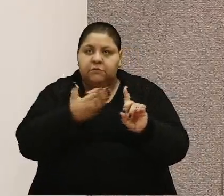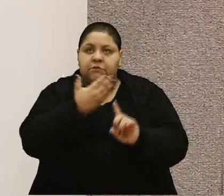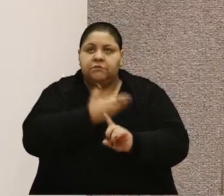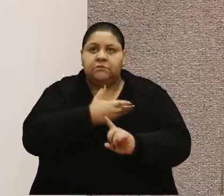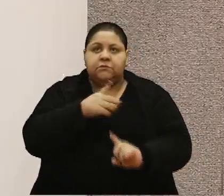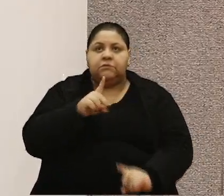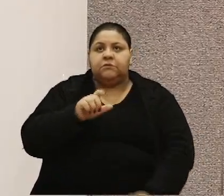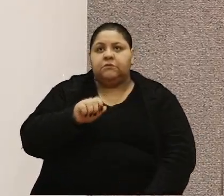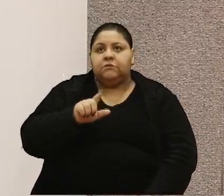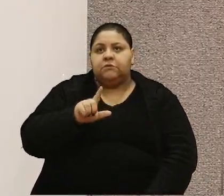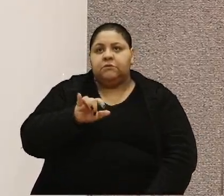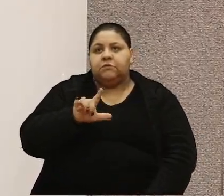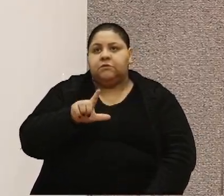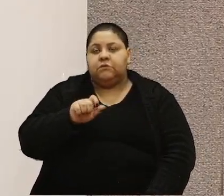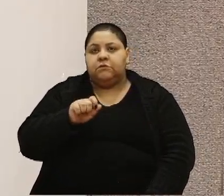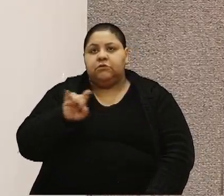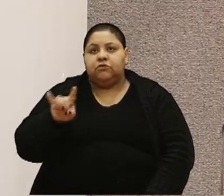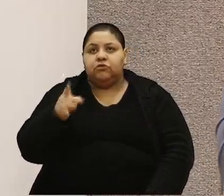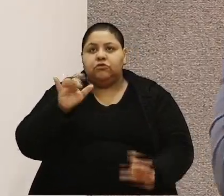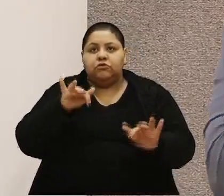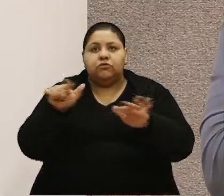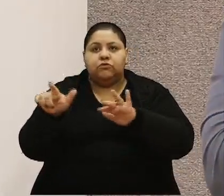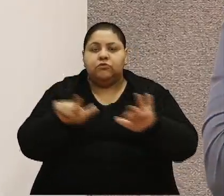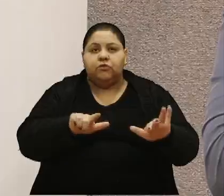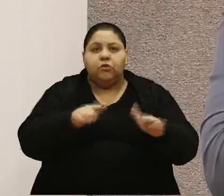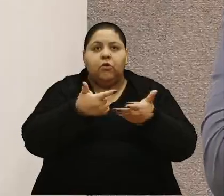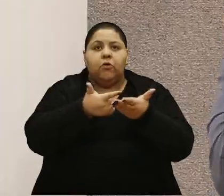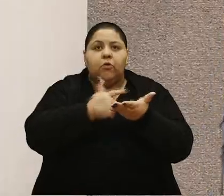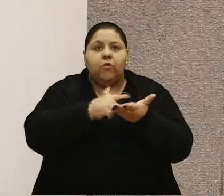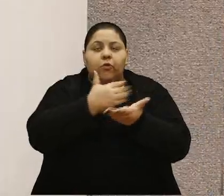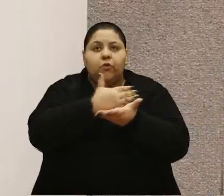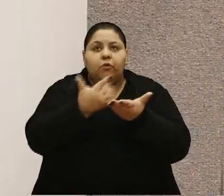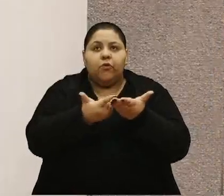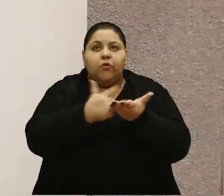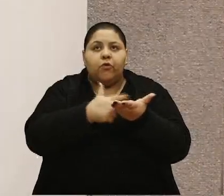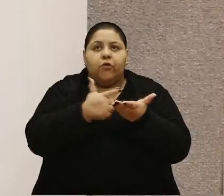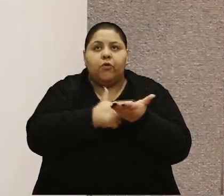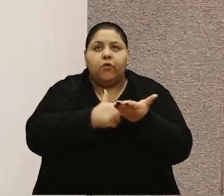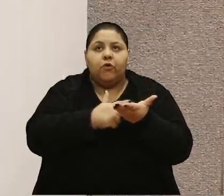Dalila Nunes, que no último final de semana lançou um livro, inclusive Dalila,